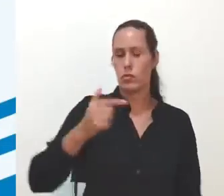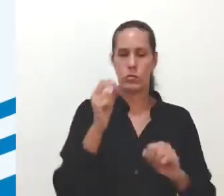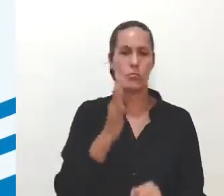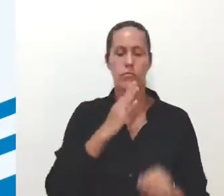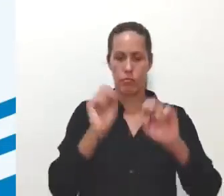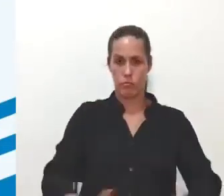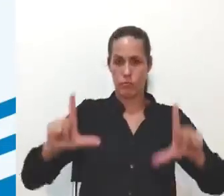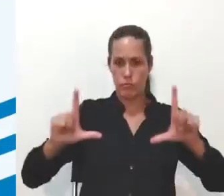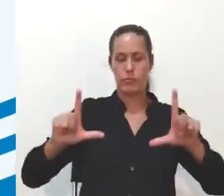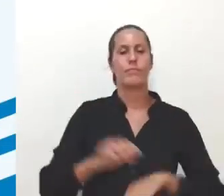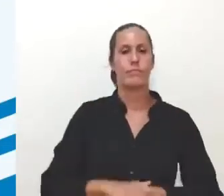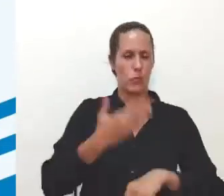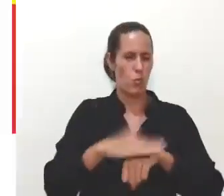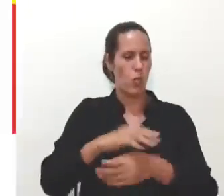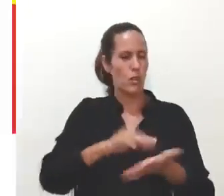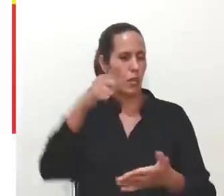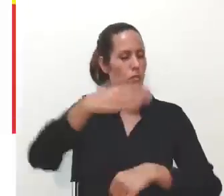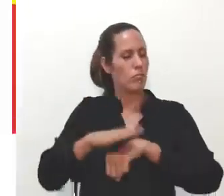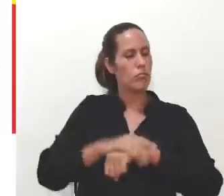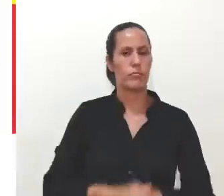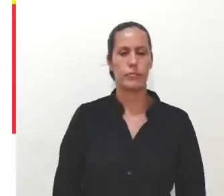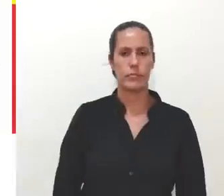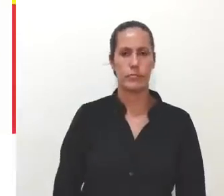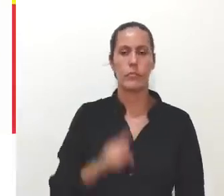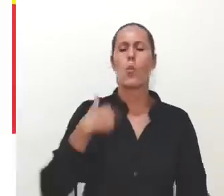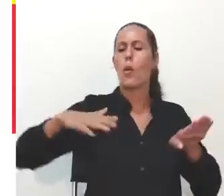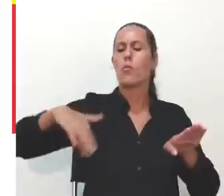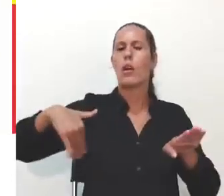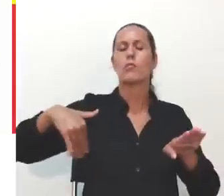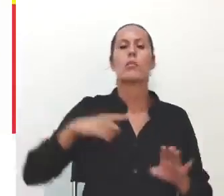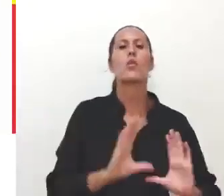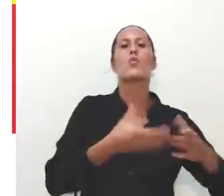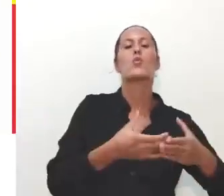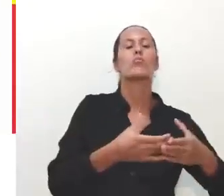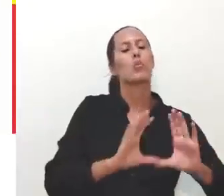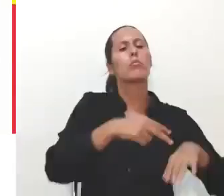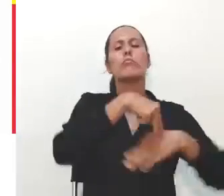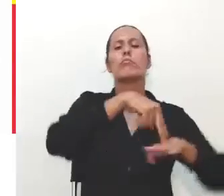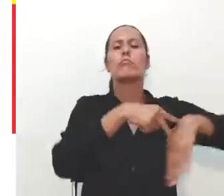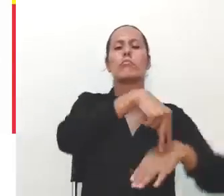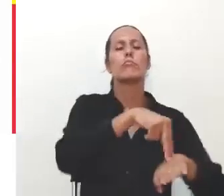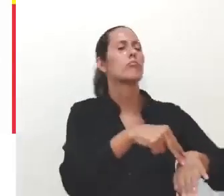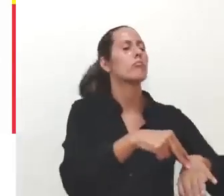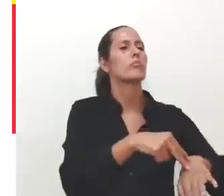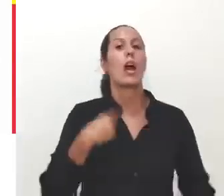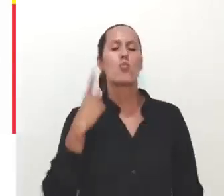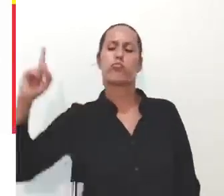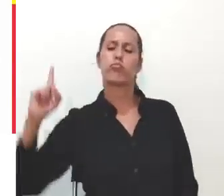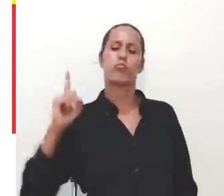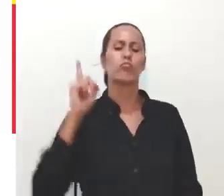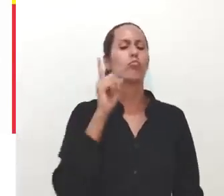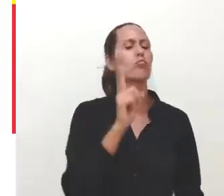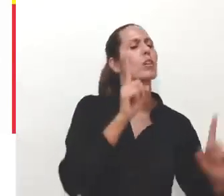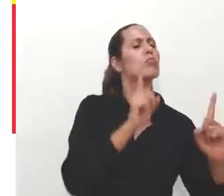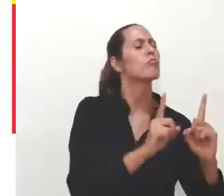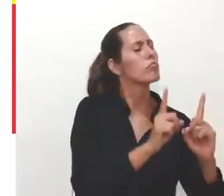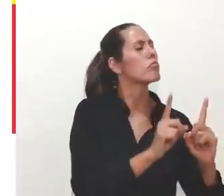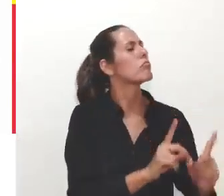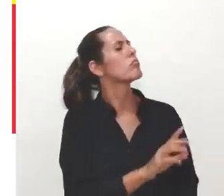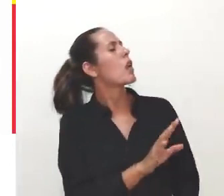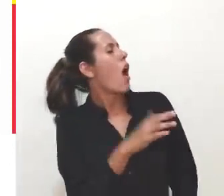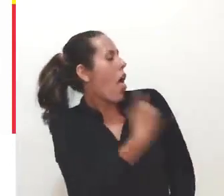aí na tela no exercício que está aí para vocês. Em uma praia havia um grupo de surfistas. Um se aproximou de outro e